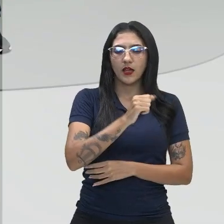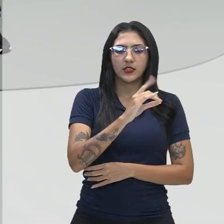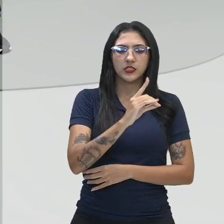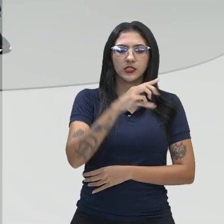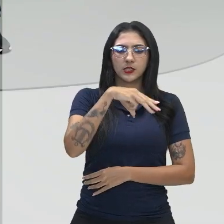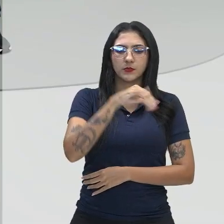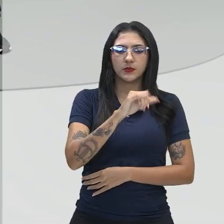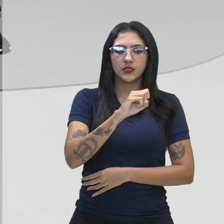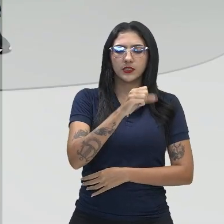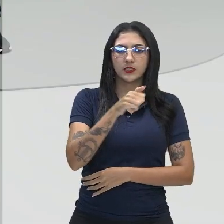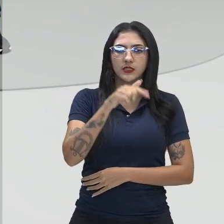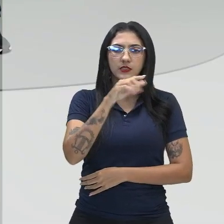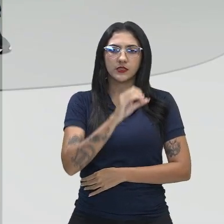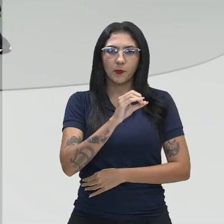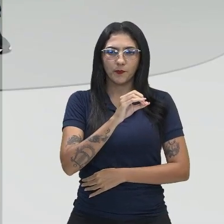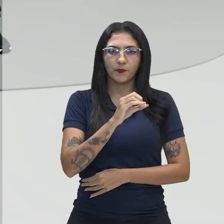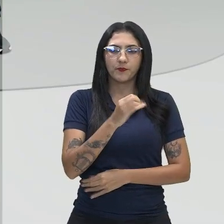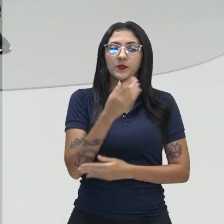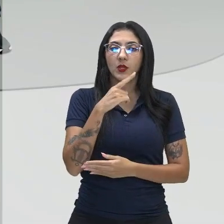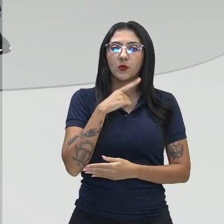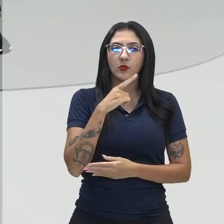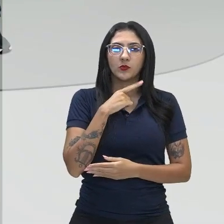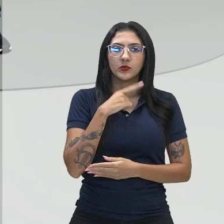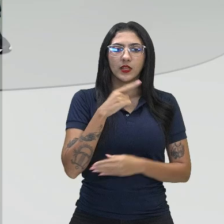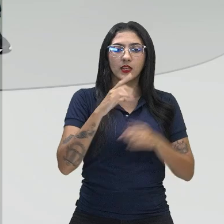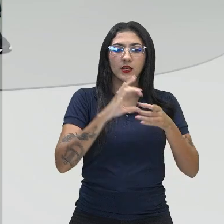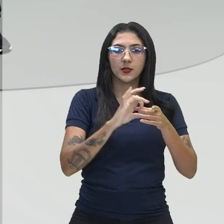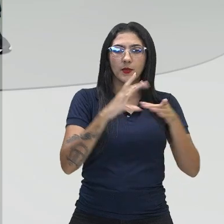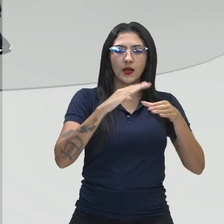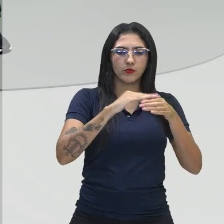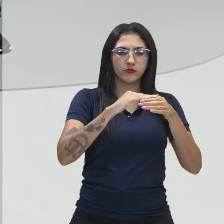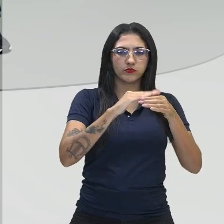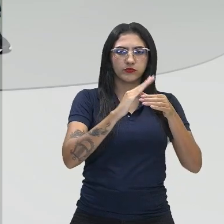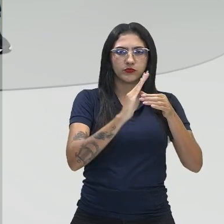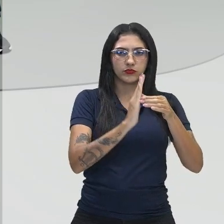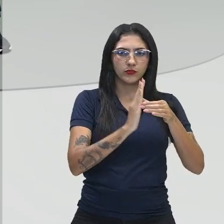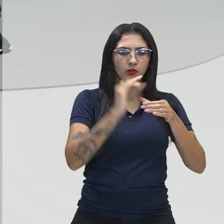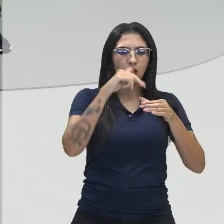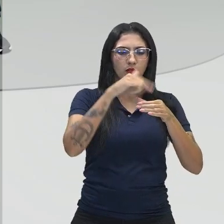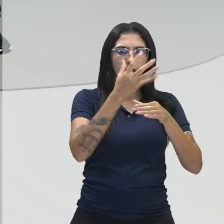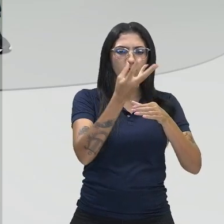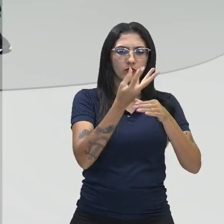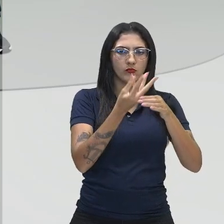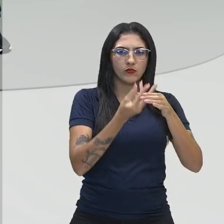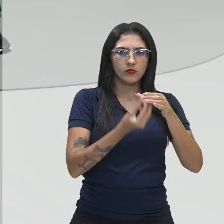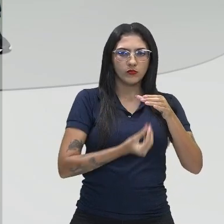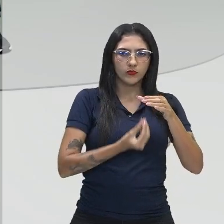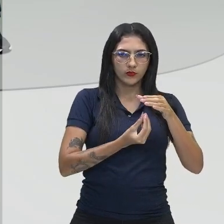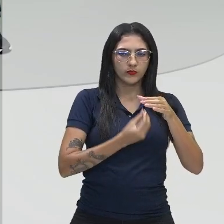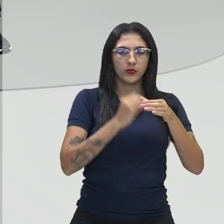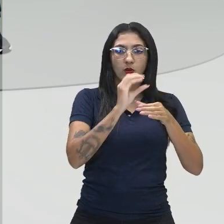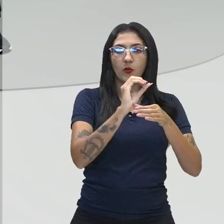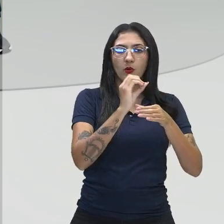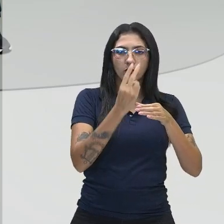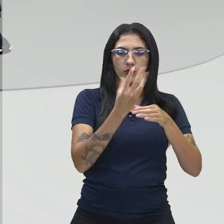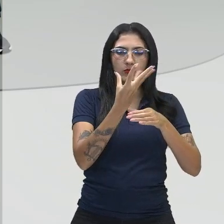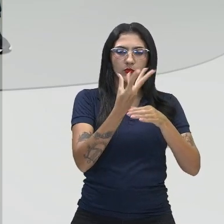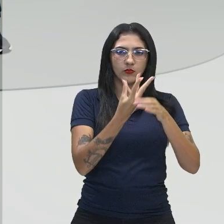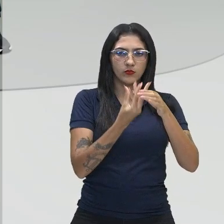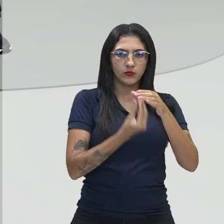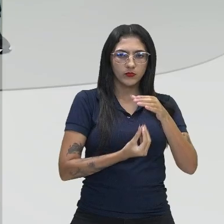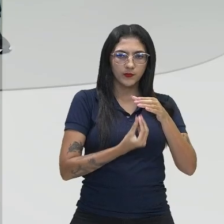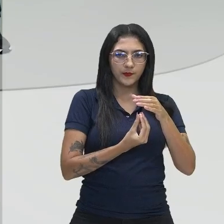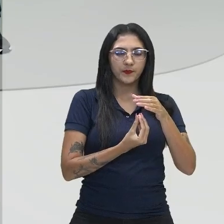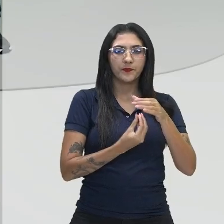Nessa admissão, a válvula é aberta e o ar ele entra ali no nosso cilindro, tá certo? Logo na sequência,